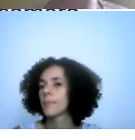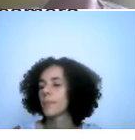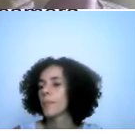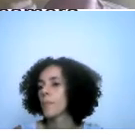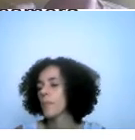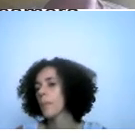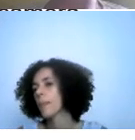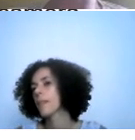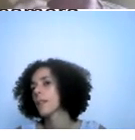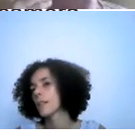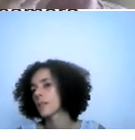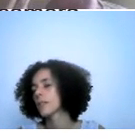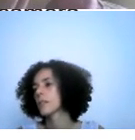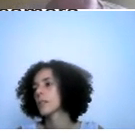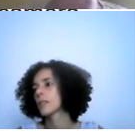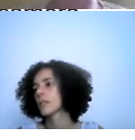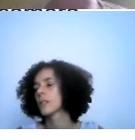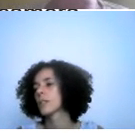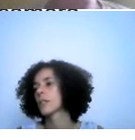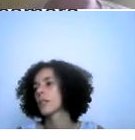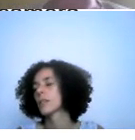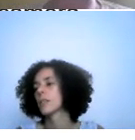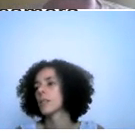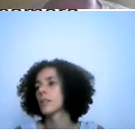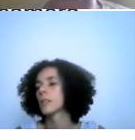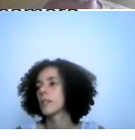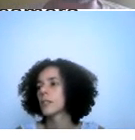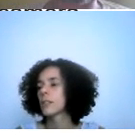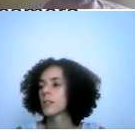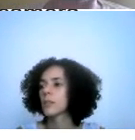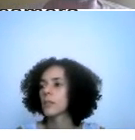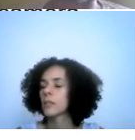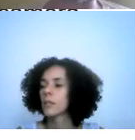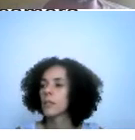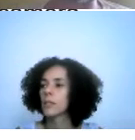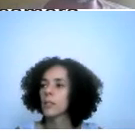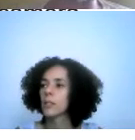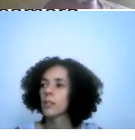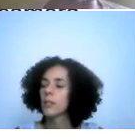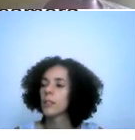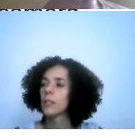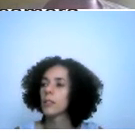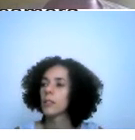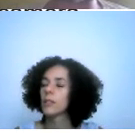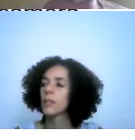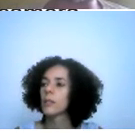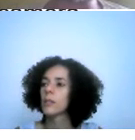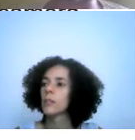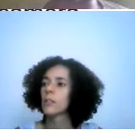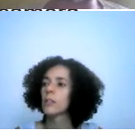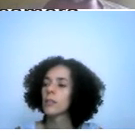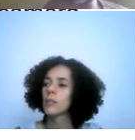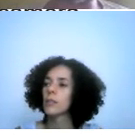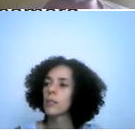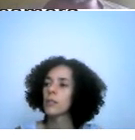Lembrando sempre que, geralmente, é uma espécie que vem de fora e aqueles pesquisadores daquela região não estão acostumados com